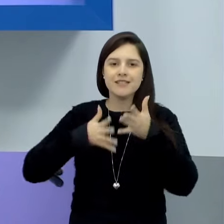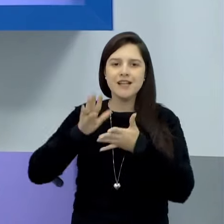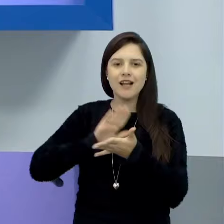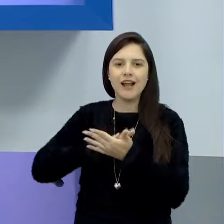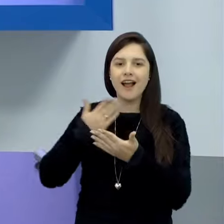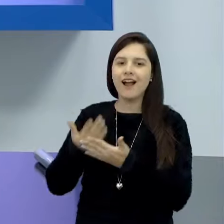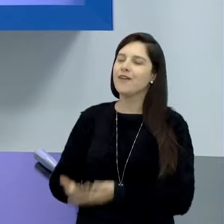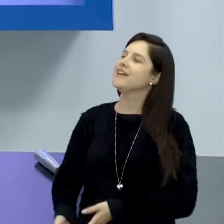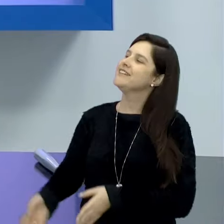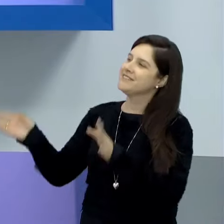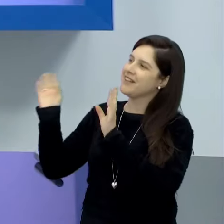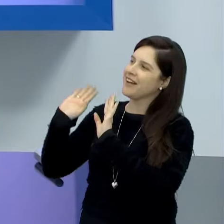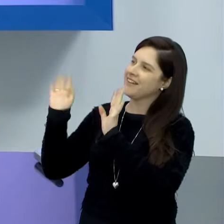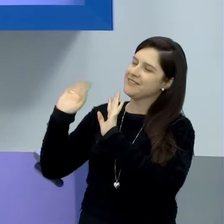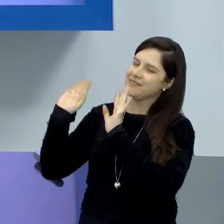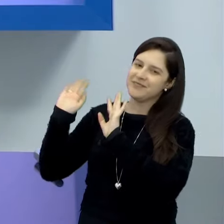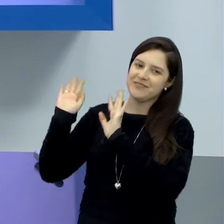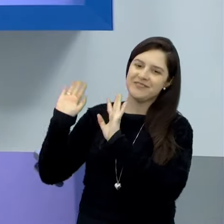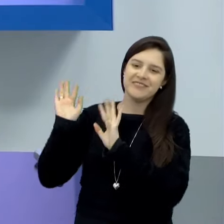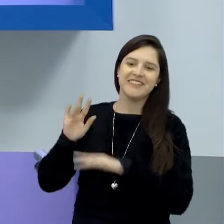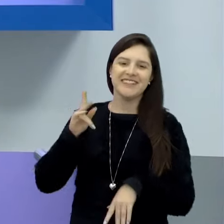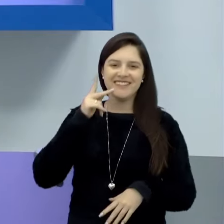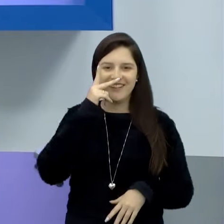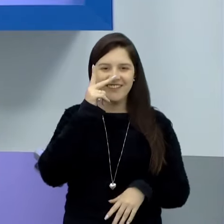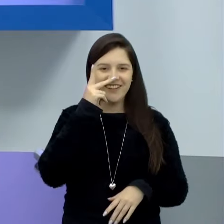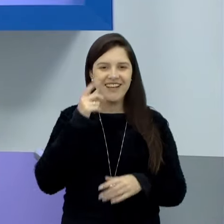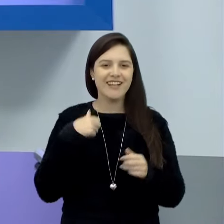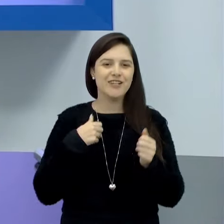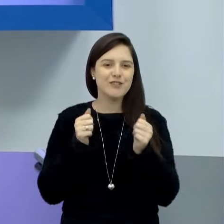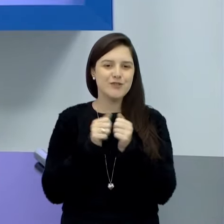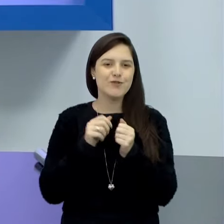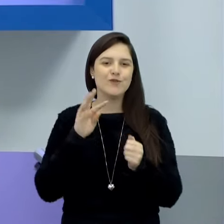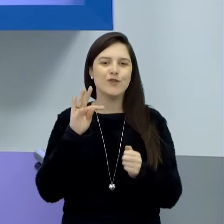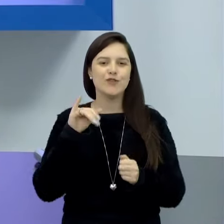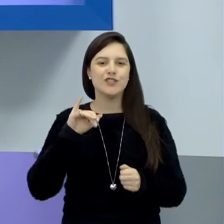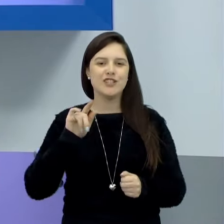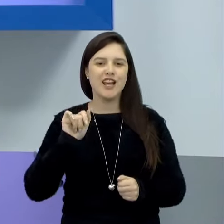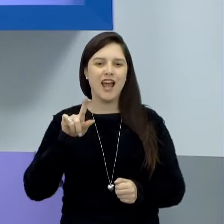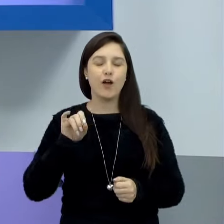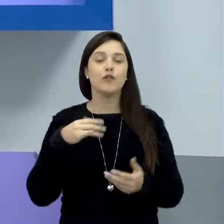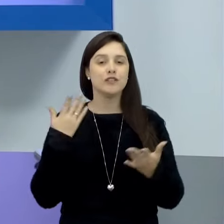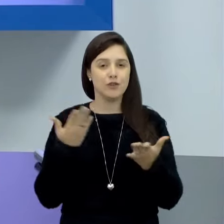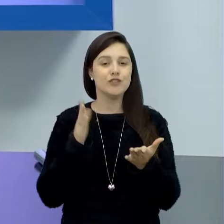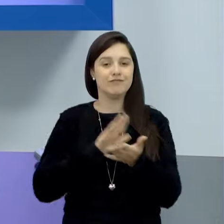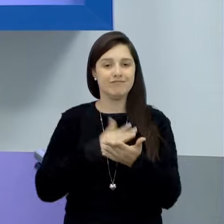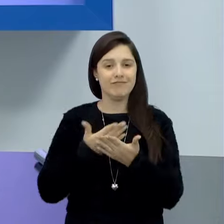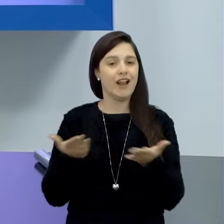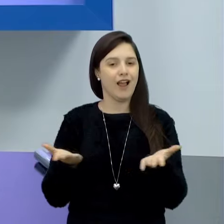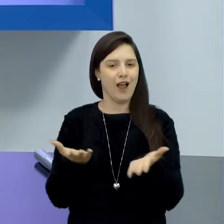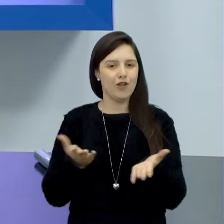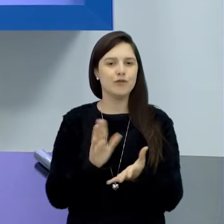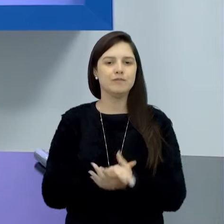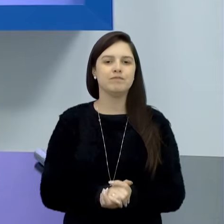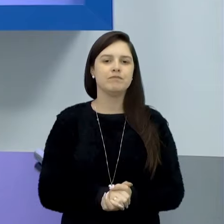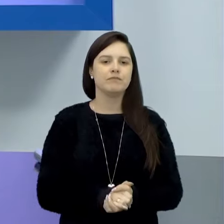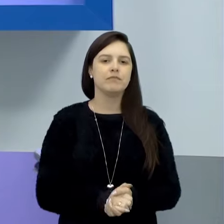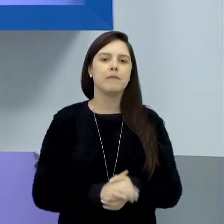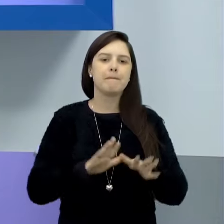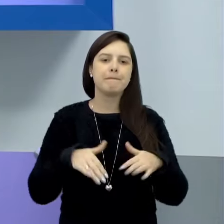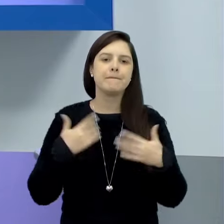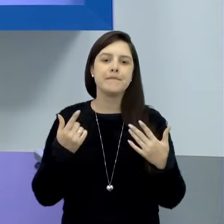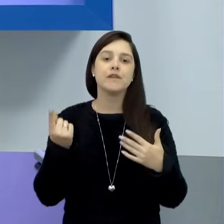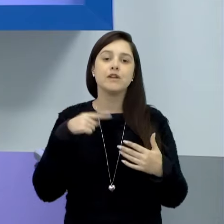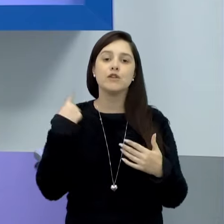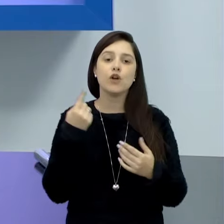é a Cauane e o Tiago, que vão estar me ajudando na aula de hoje. Bem, pessoal,